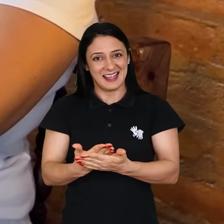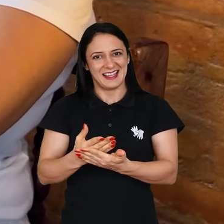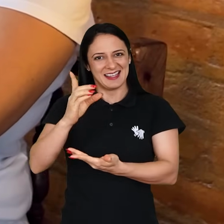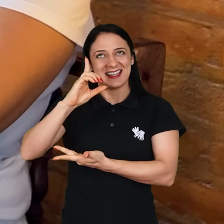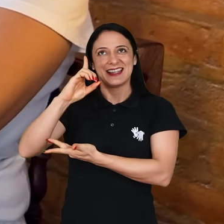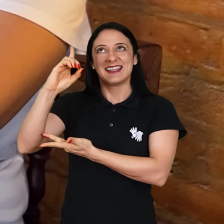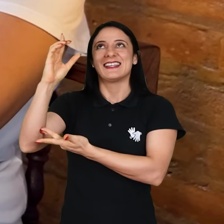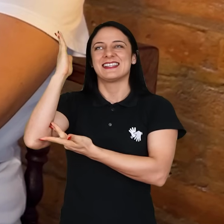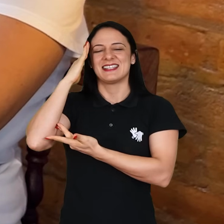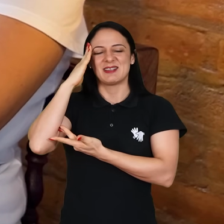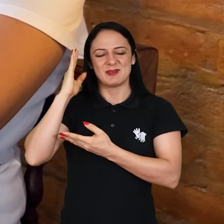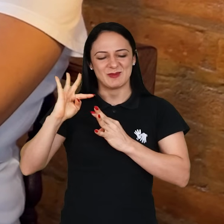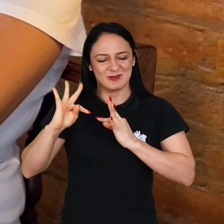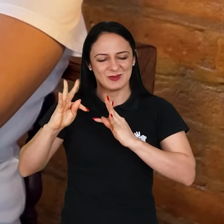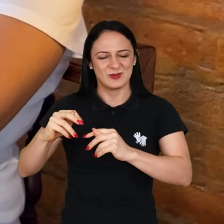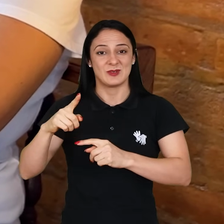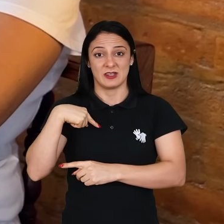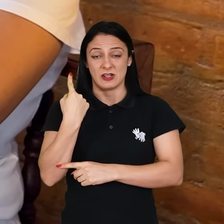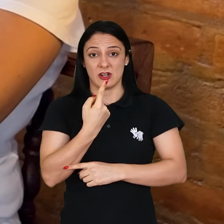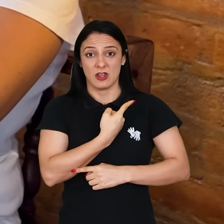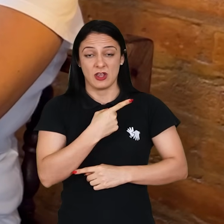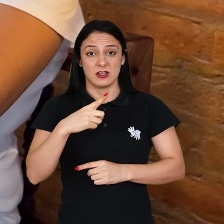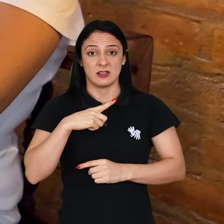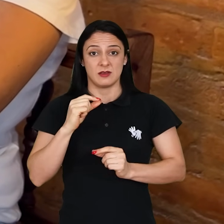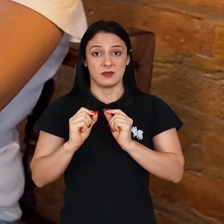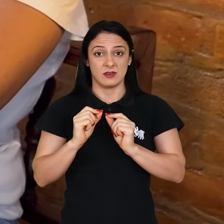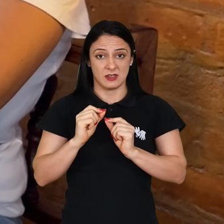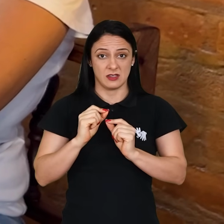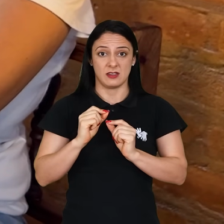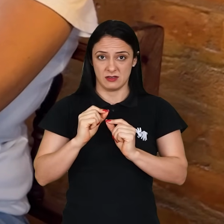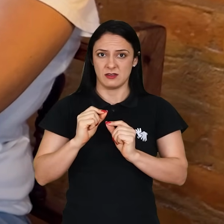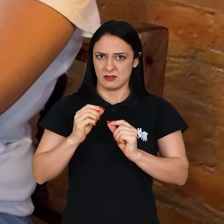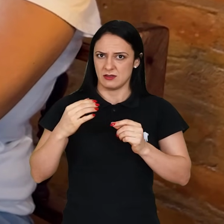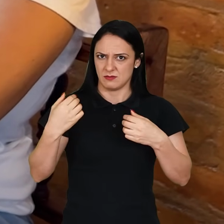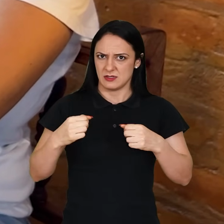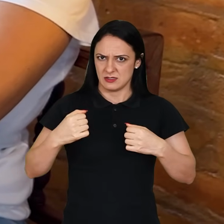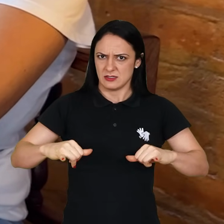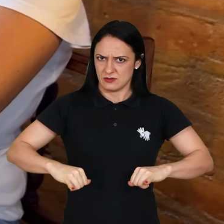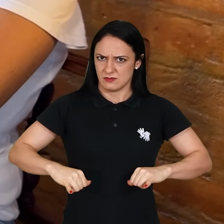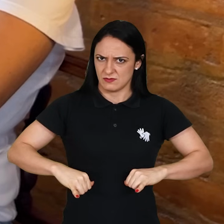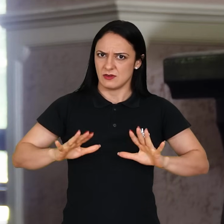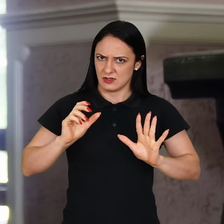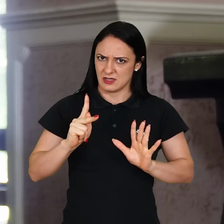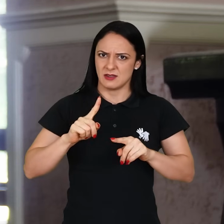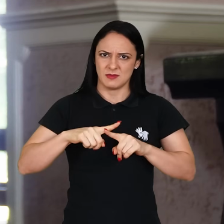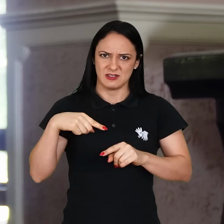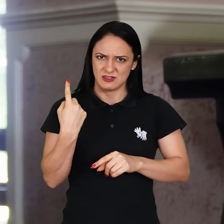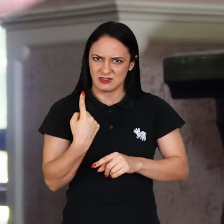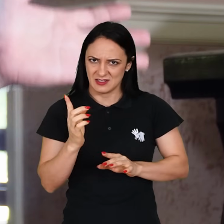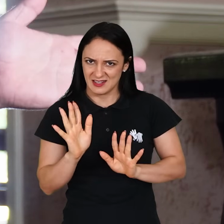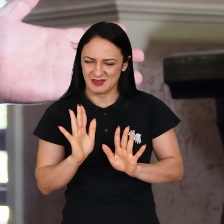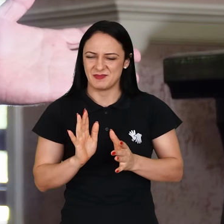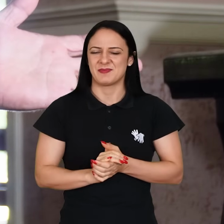Acreditar que Deus sabe de todas as coisas, que a gente tem a cruz de cada um, mas que nós não estamos sozinhos. E essa